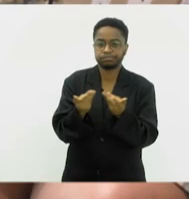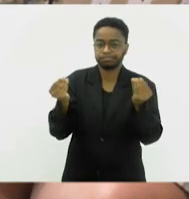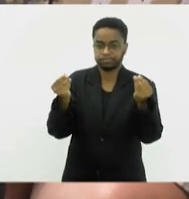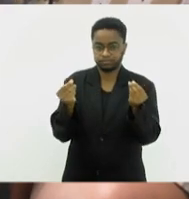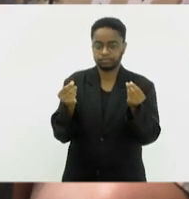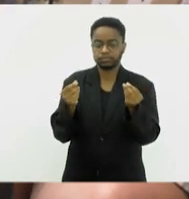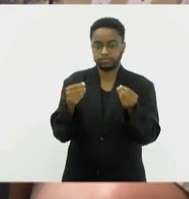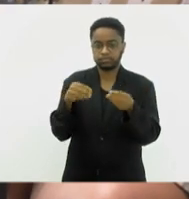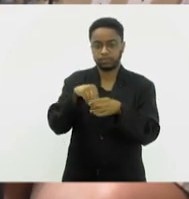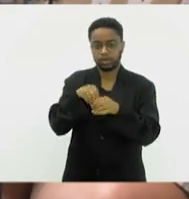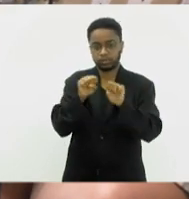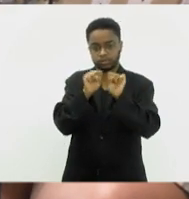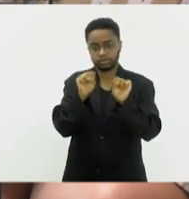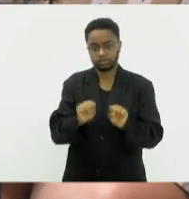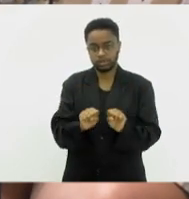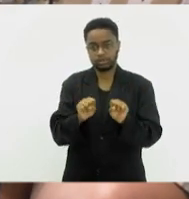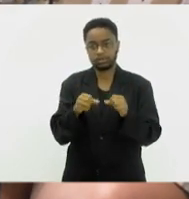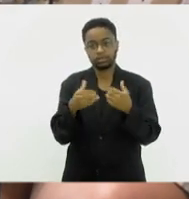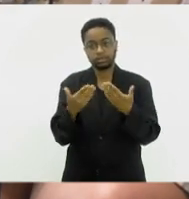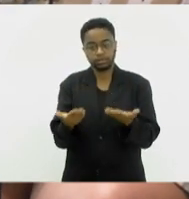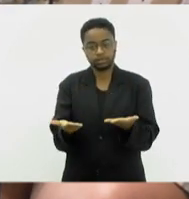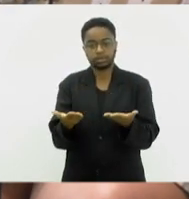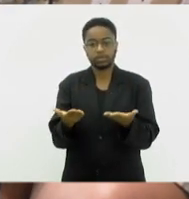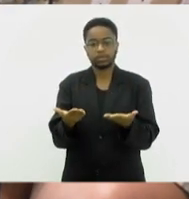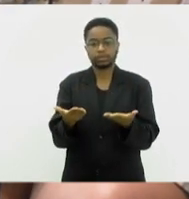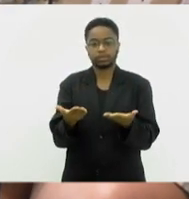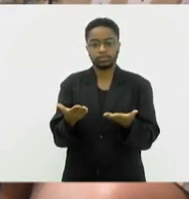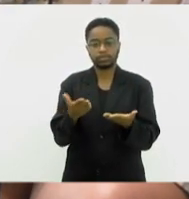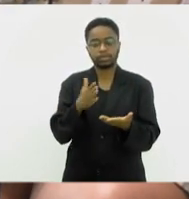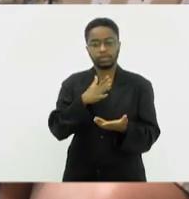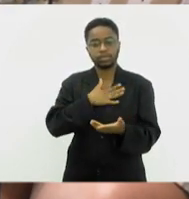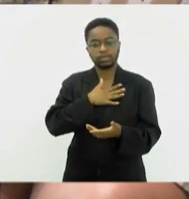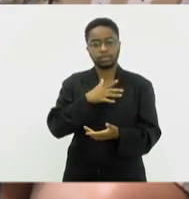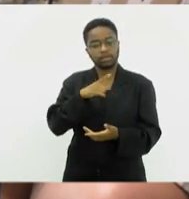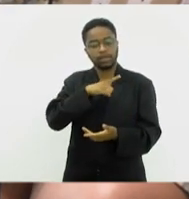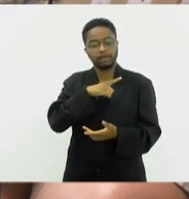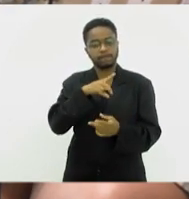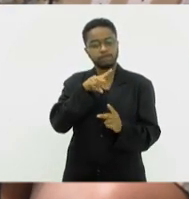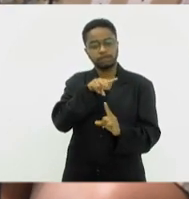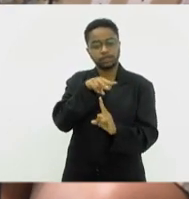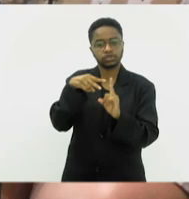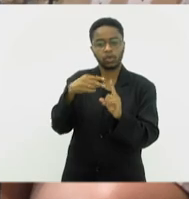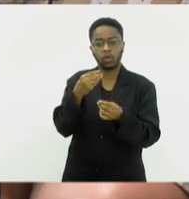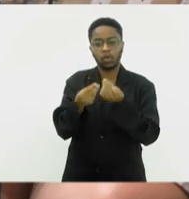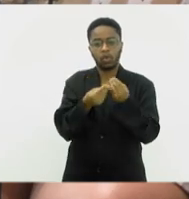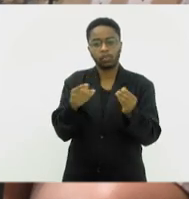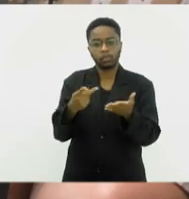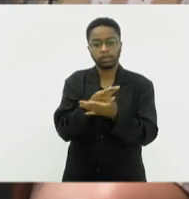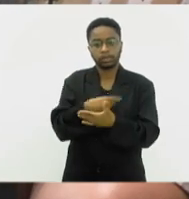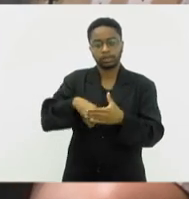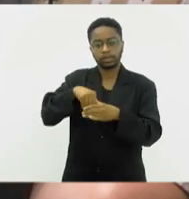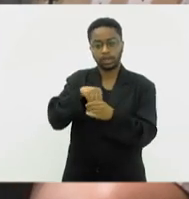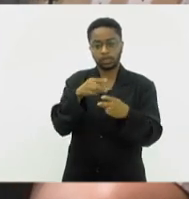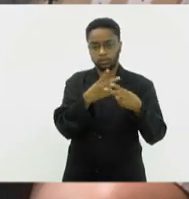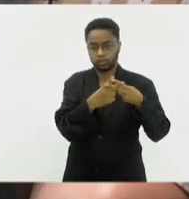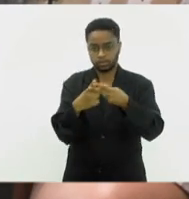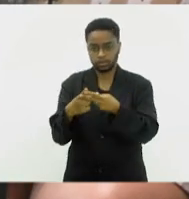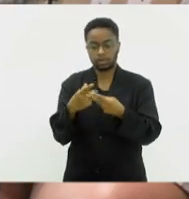No sistema. Então, assim, com a visão mesmo de dentro, de como essas políticas elas podem